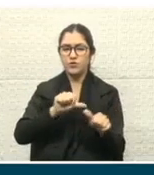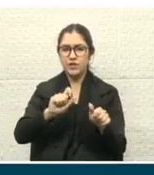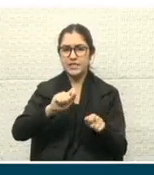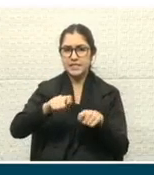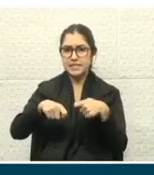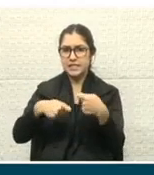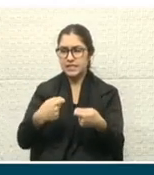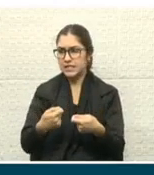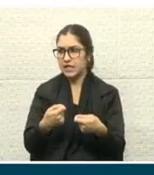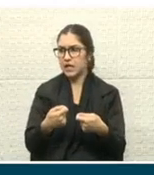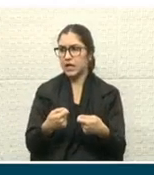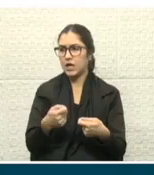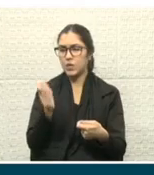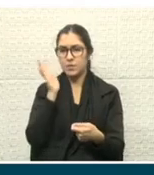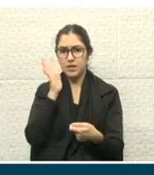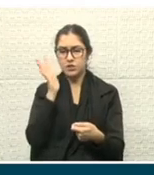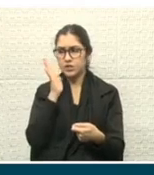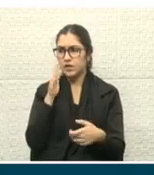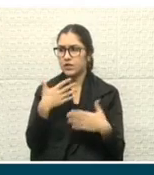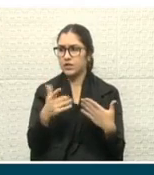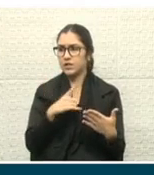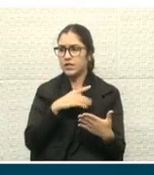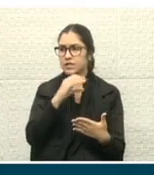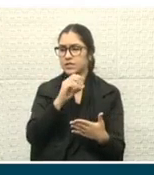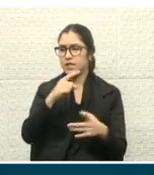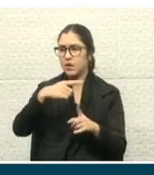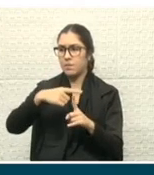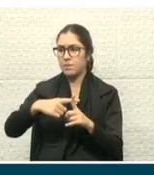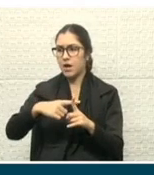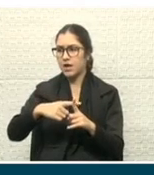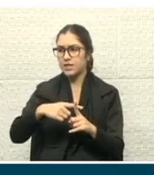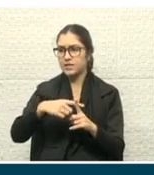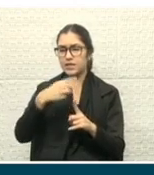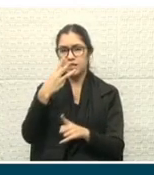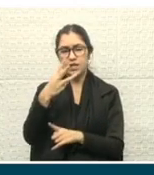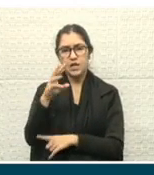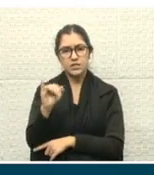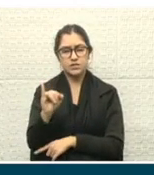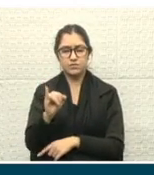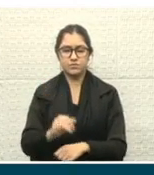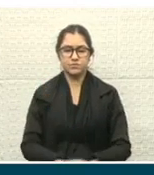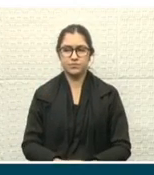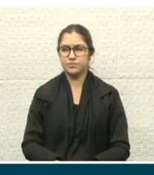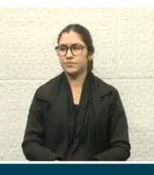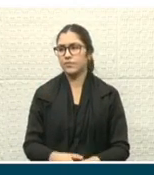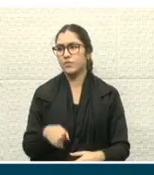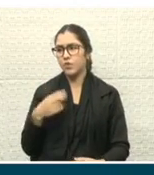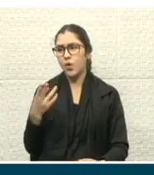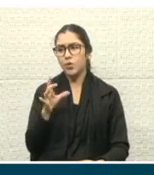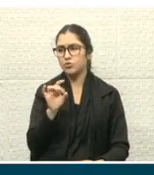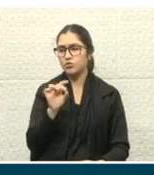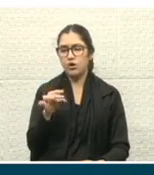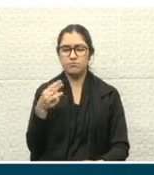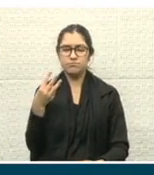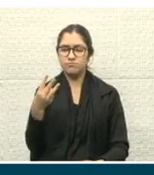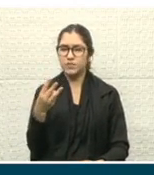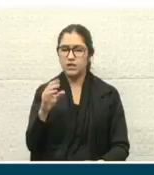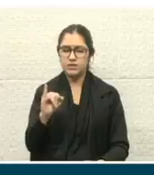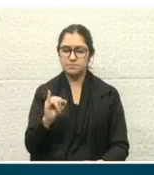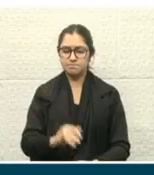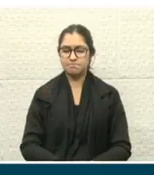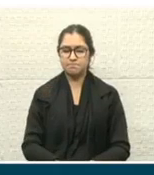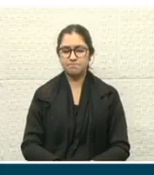sinal da parte imaginária, então vou ter 0 mais 3i, ou apenas